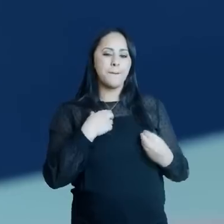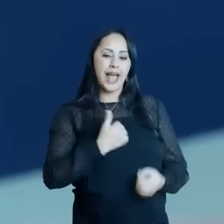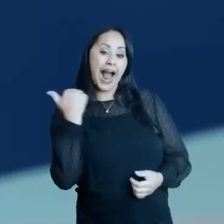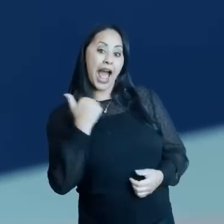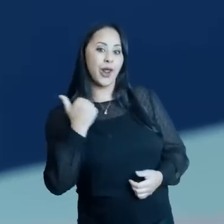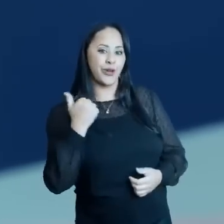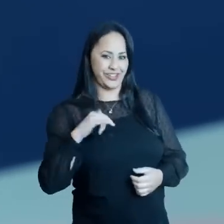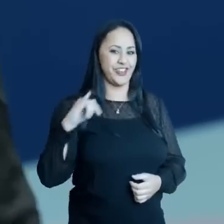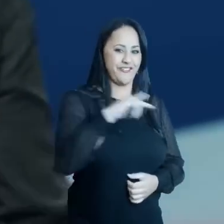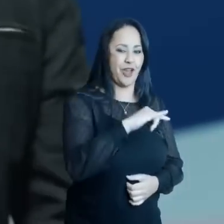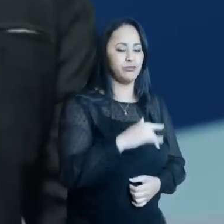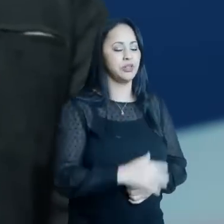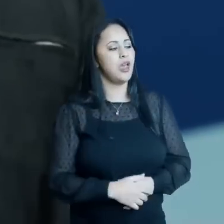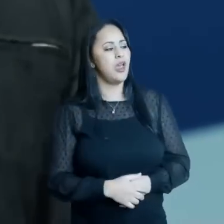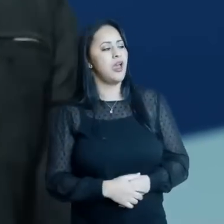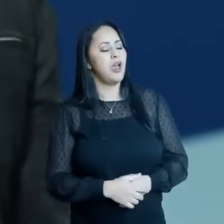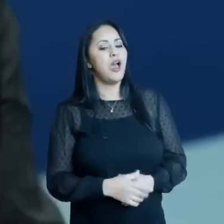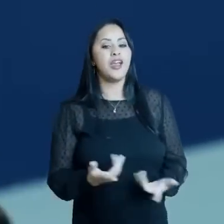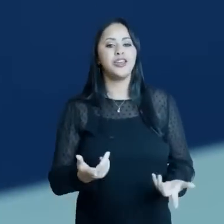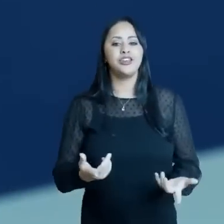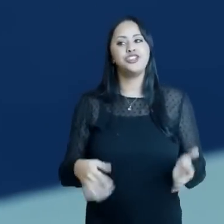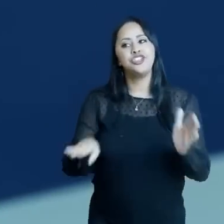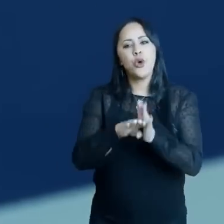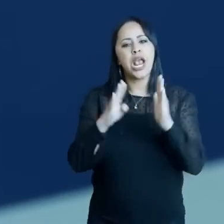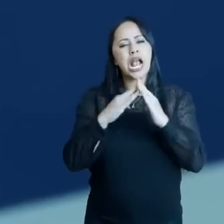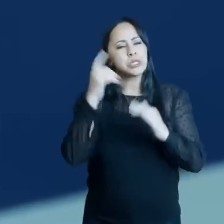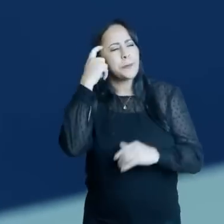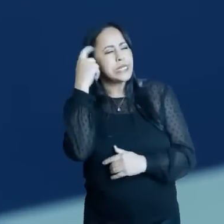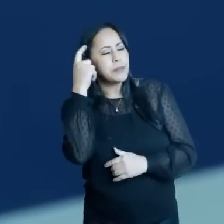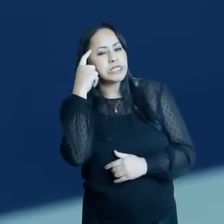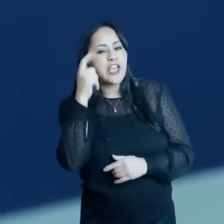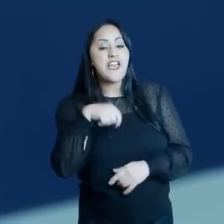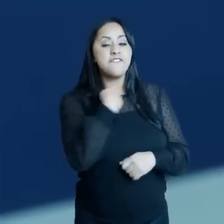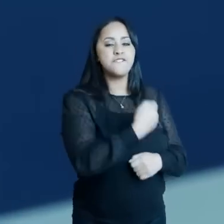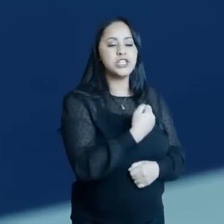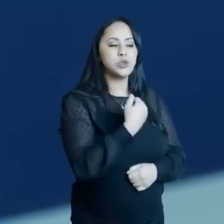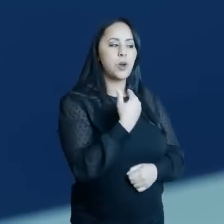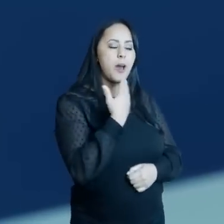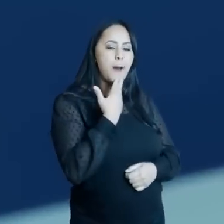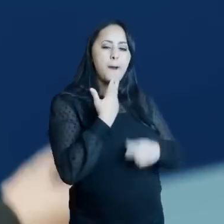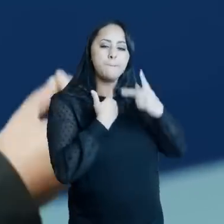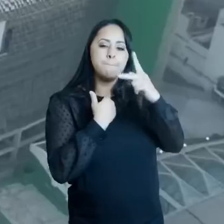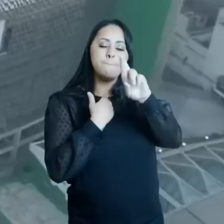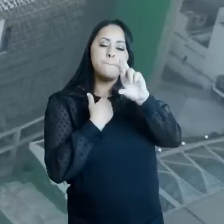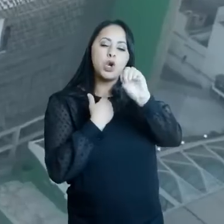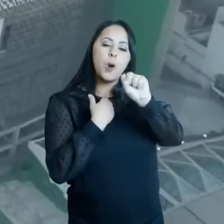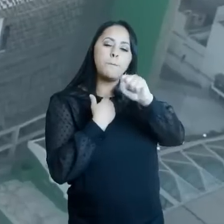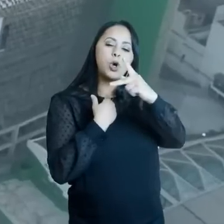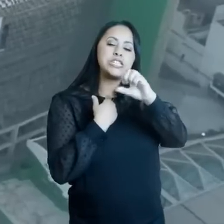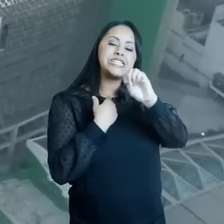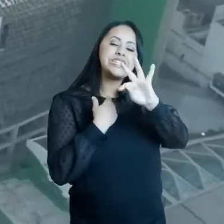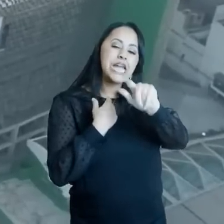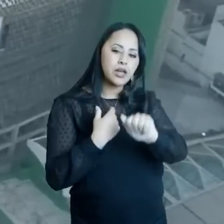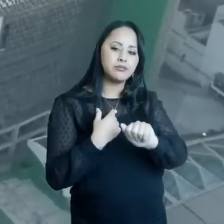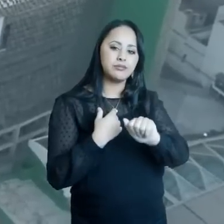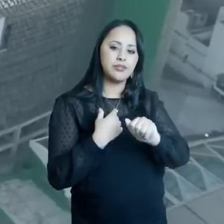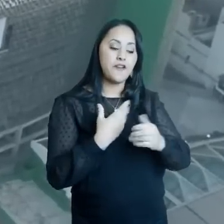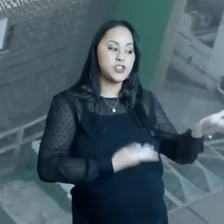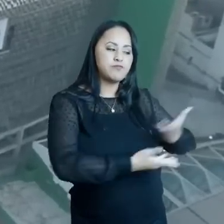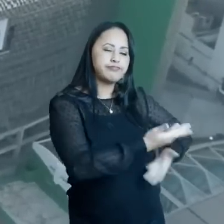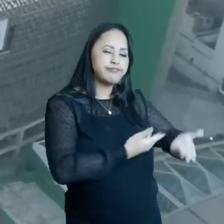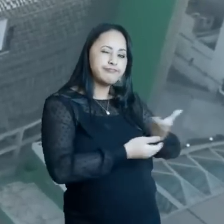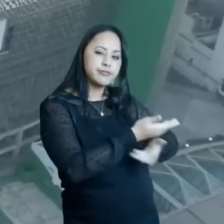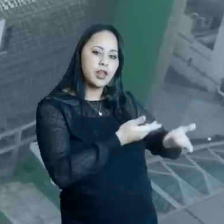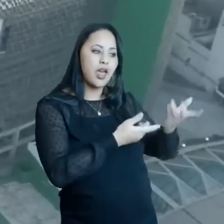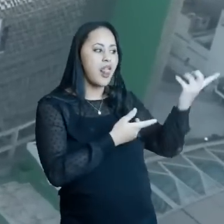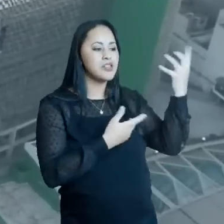fiz, chegou em casa, fiz uma proposta para ela, comprei meu primeiro avião. Por quê? Porque eu era especialista nisso e todo mundo sabia. É uma coisa importante, compartilhe o seu